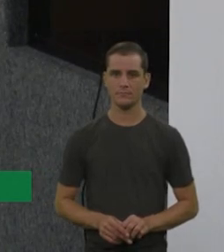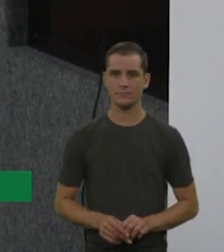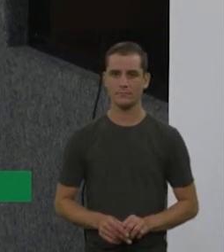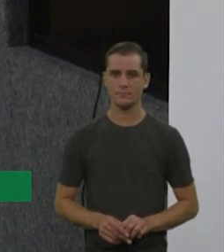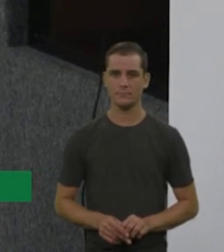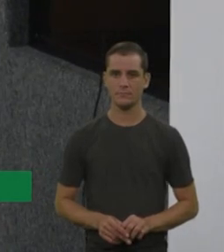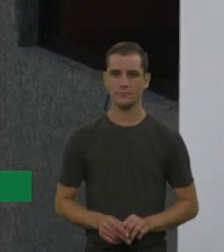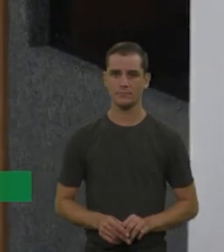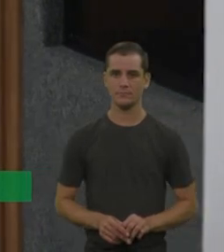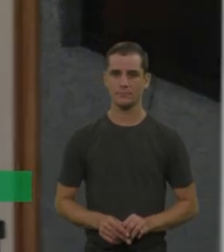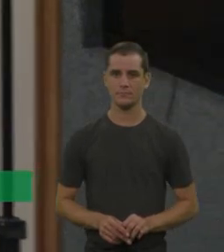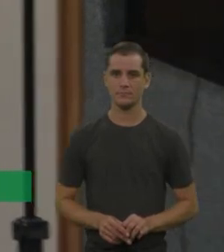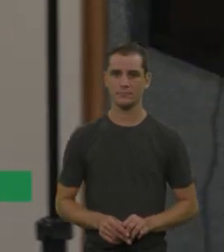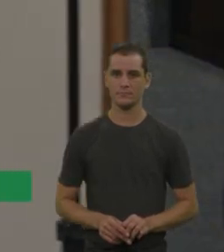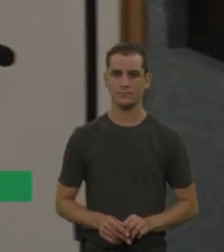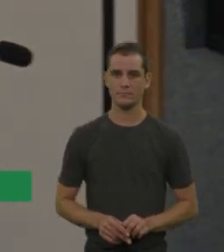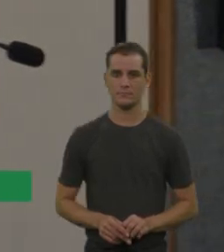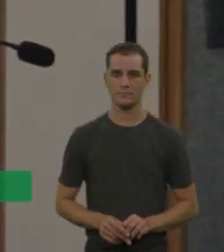Pronto.